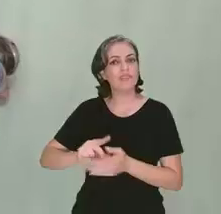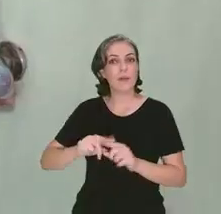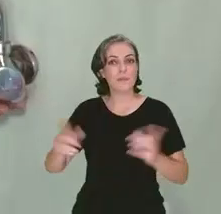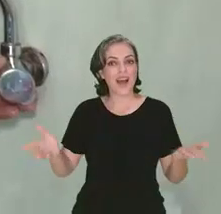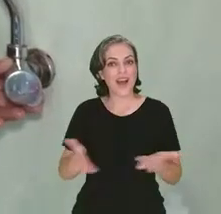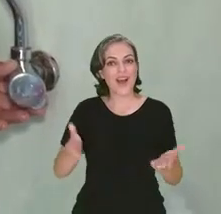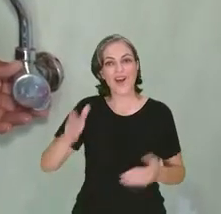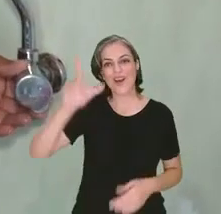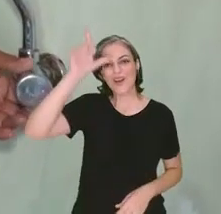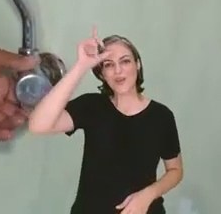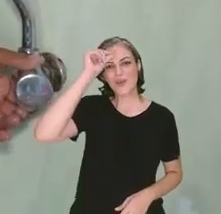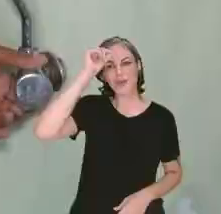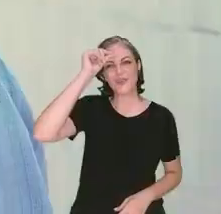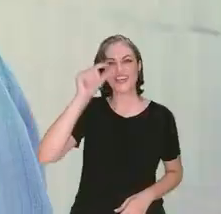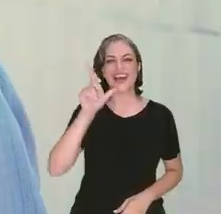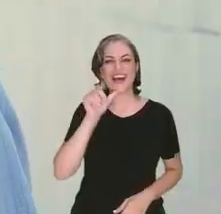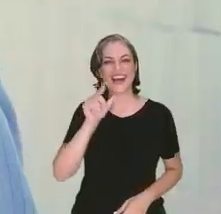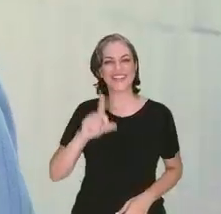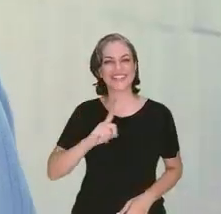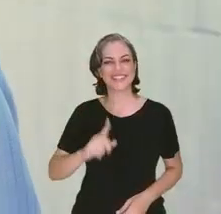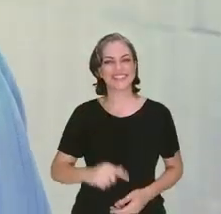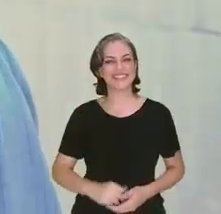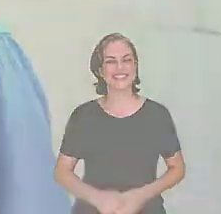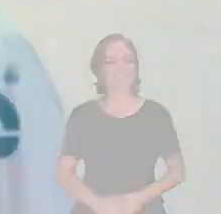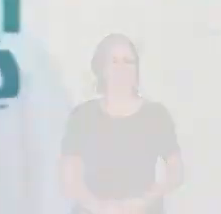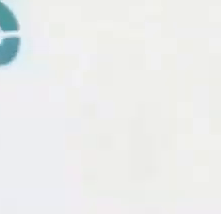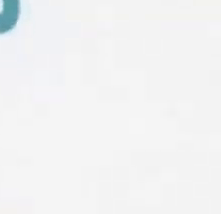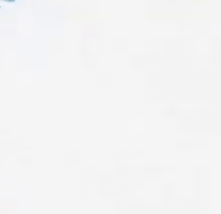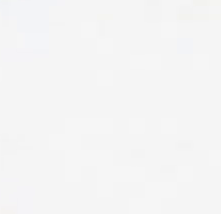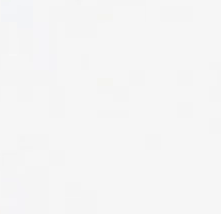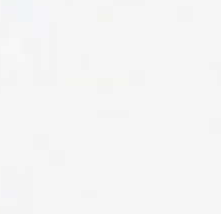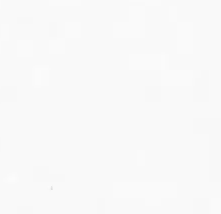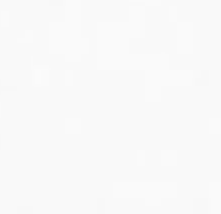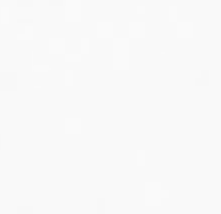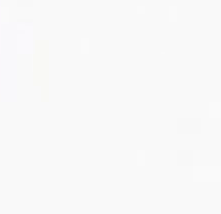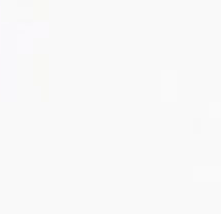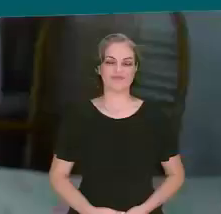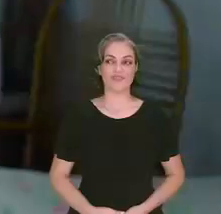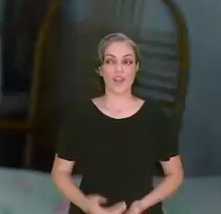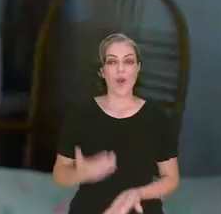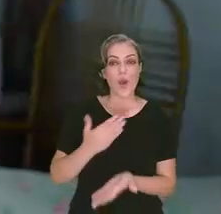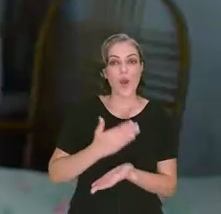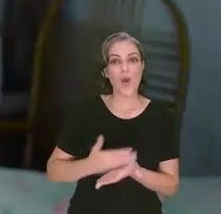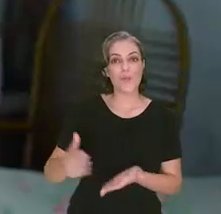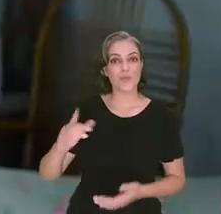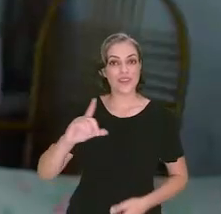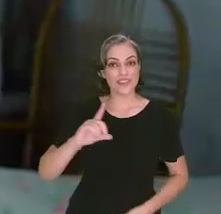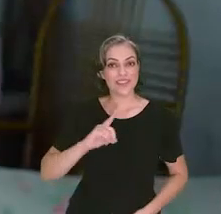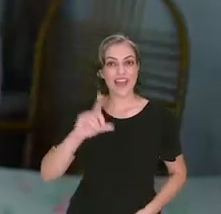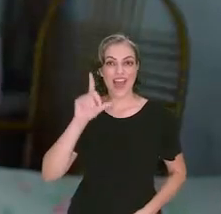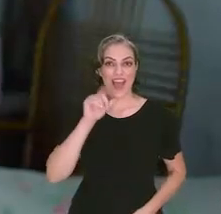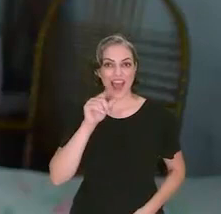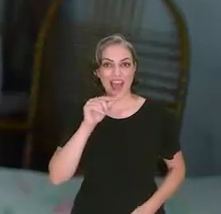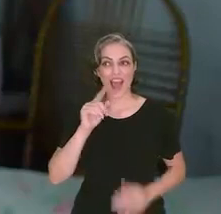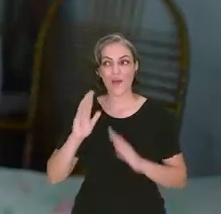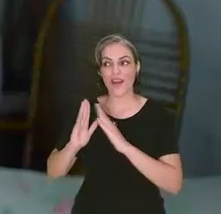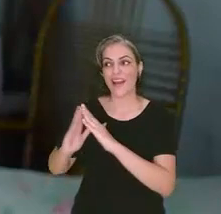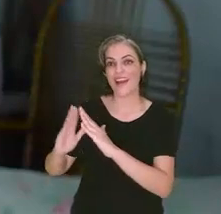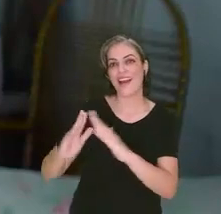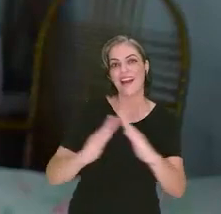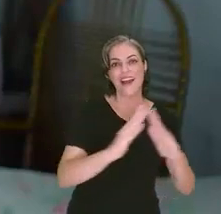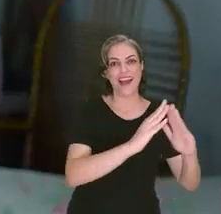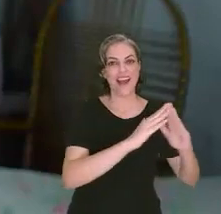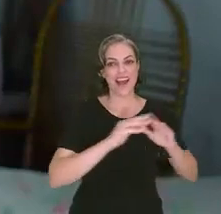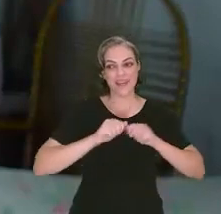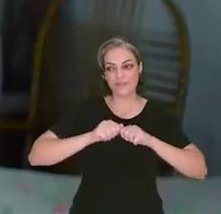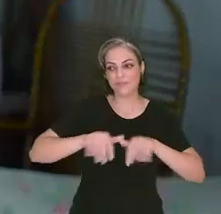sofrimento do passado e estou vivendo ou abundância do presente e a partir do momento que o abastecimento de